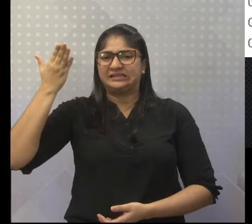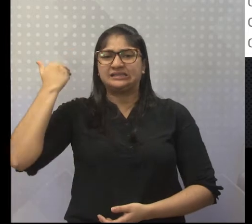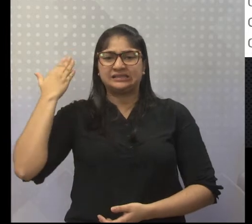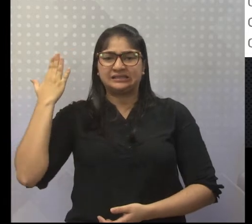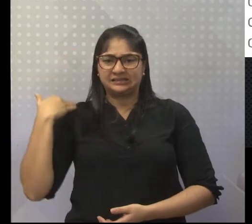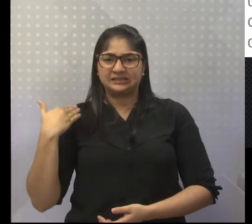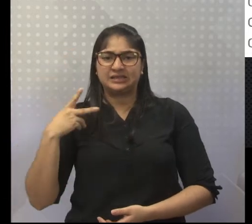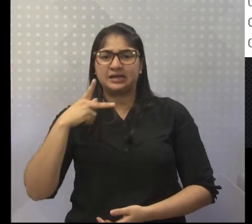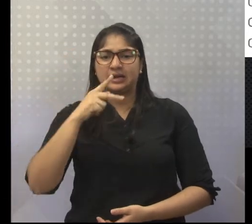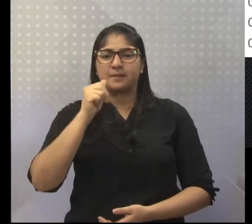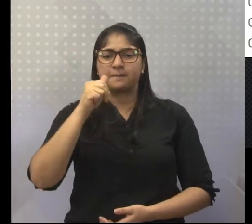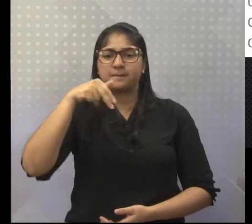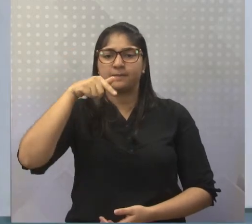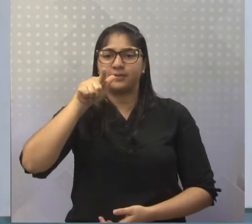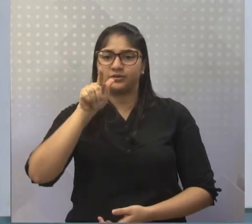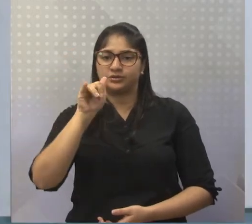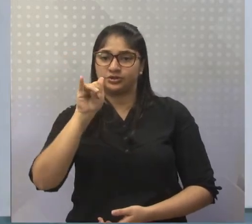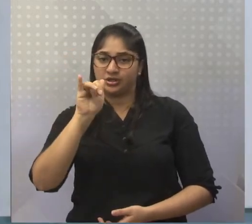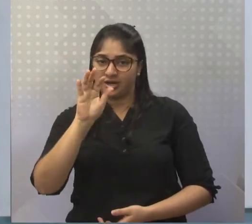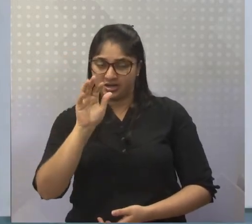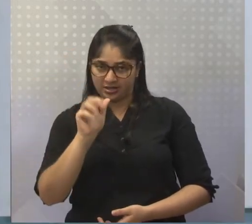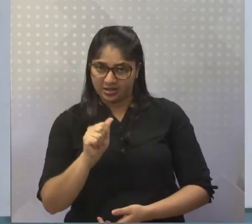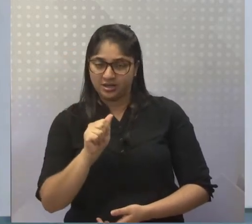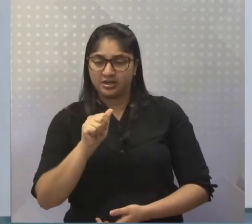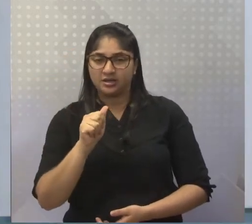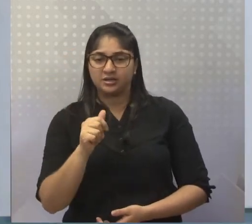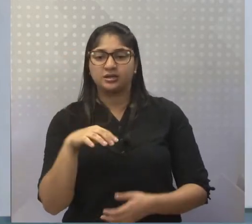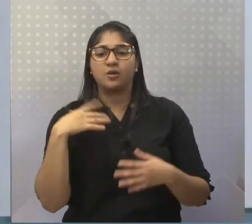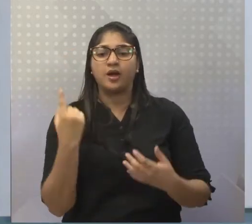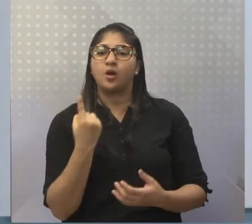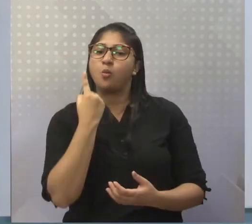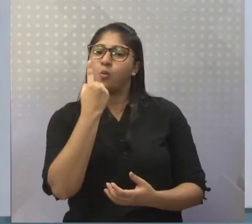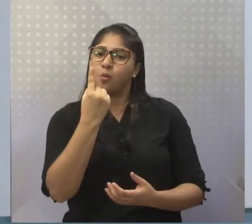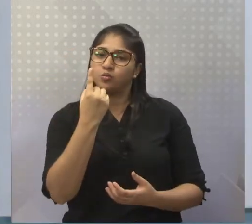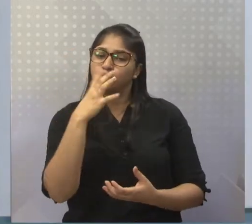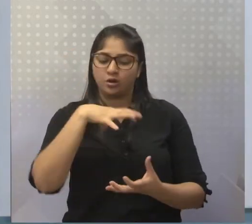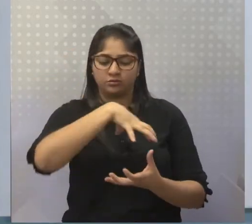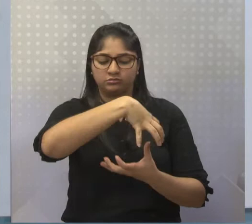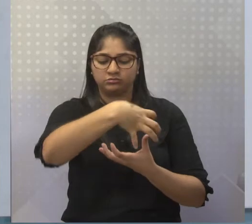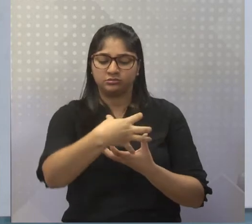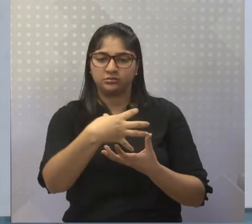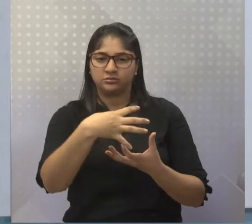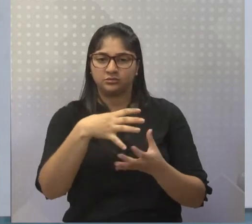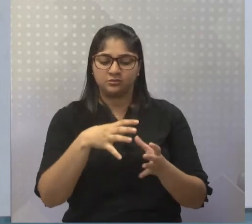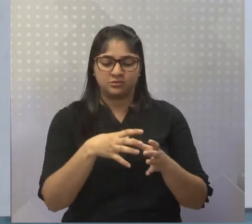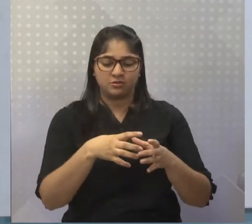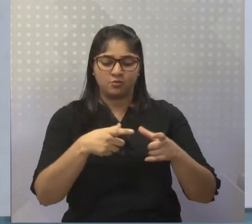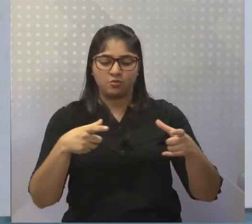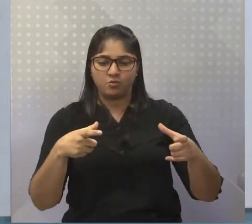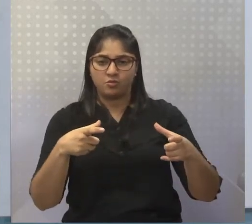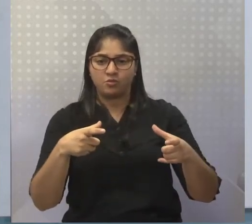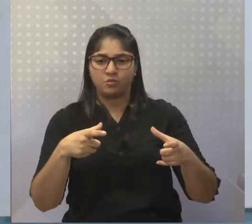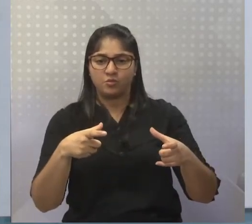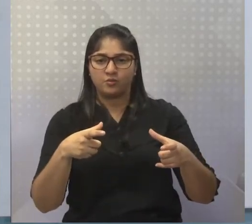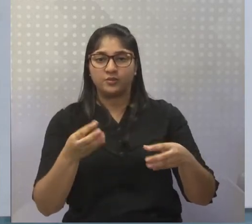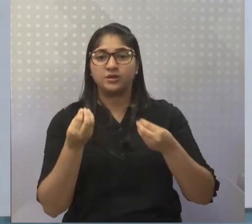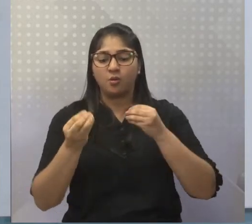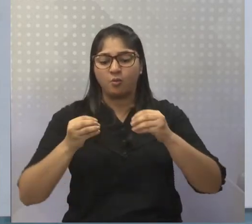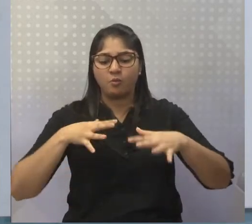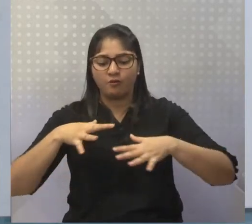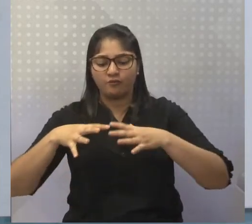denominado chamado pangeia então existe um supercontinente chamado pangeia e com essa pressão